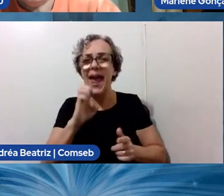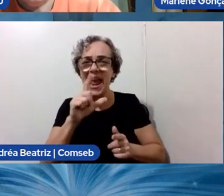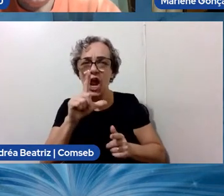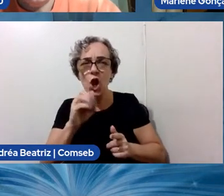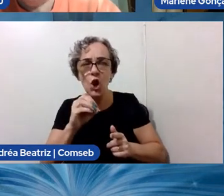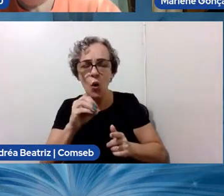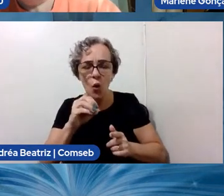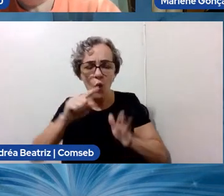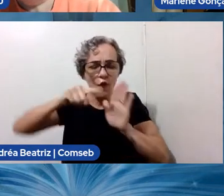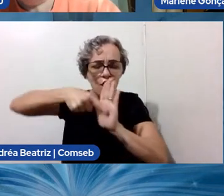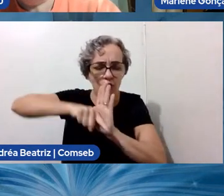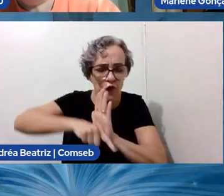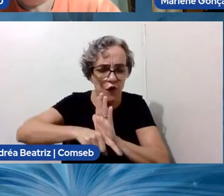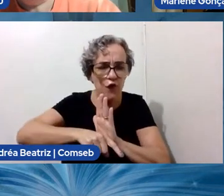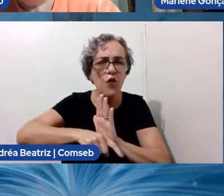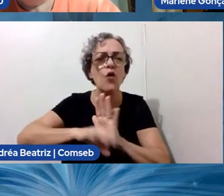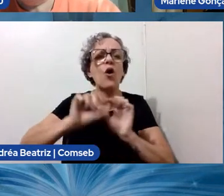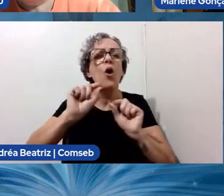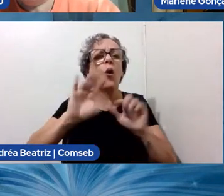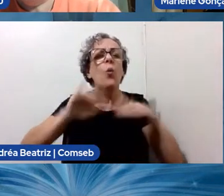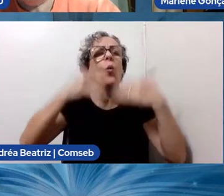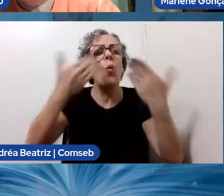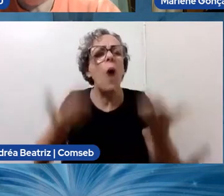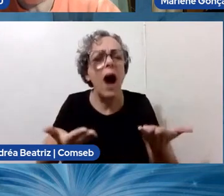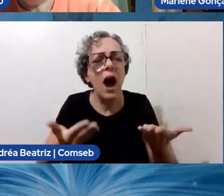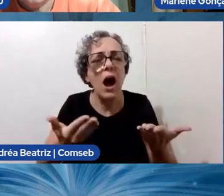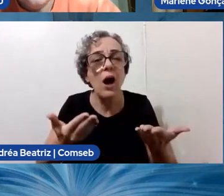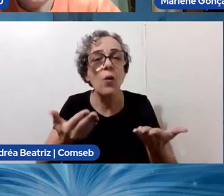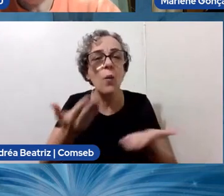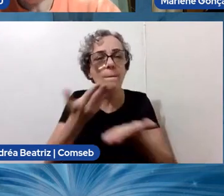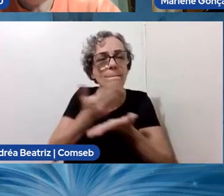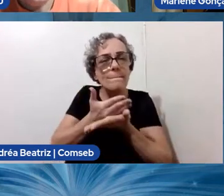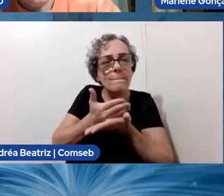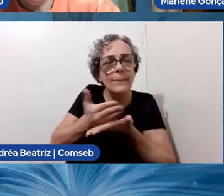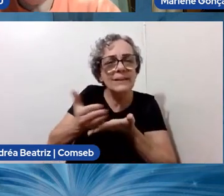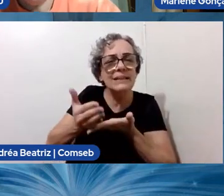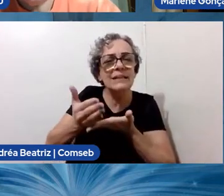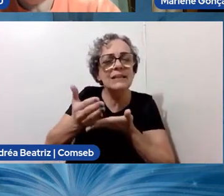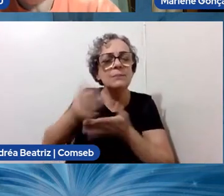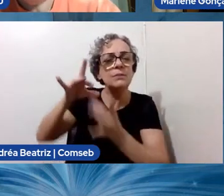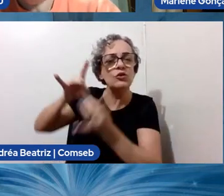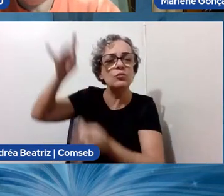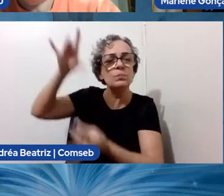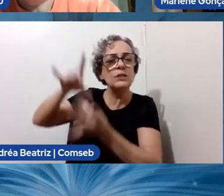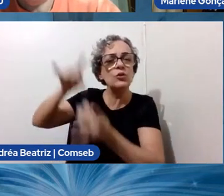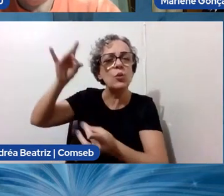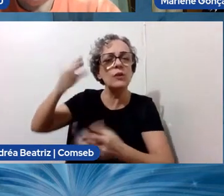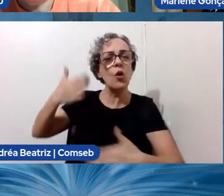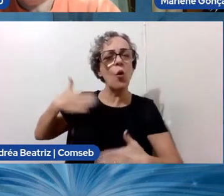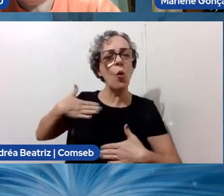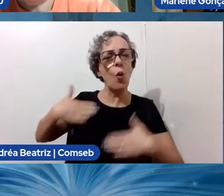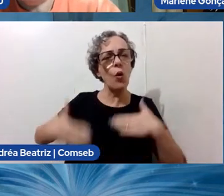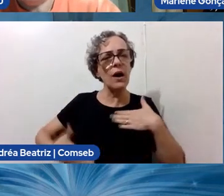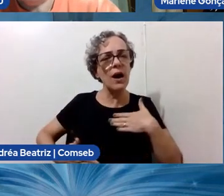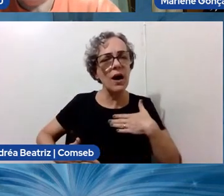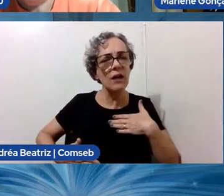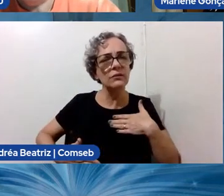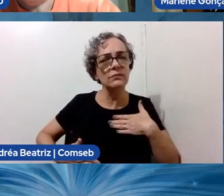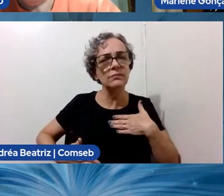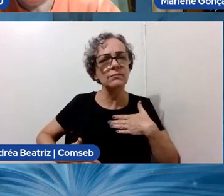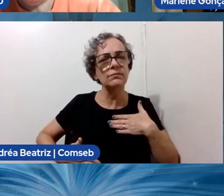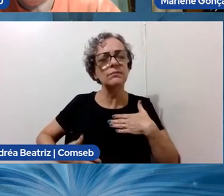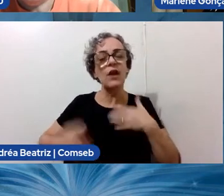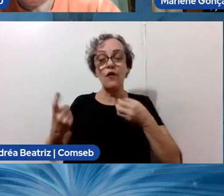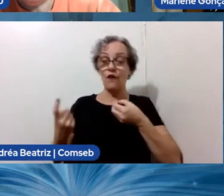o princípio espiritual com a evolução orgânica. A gente tratou disso todo o tempo, não é? Então, quando retorna à pátria